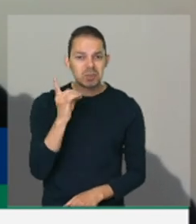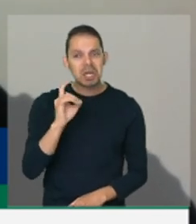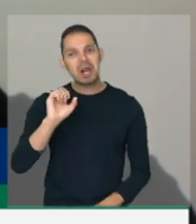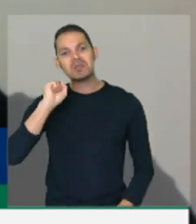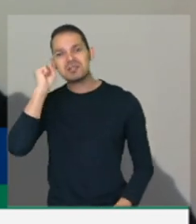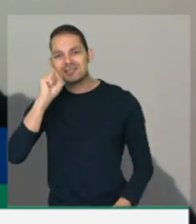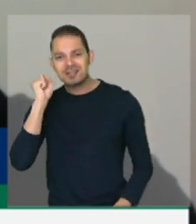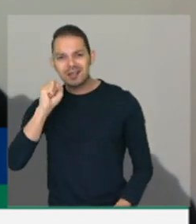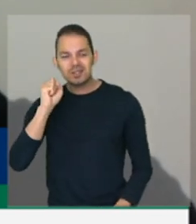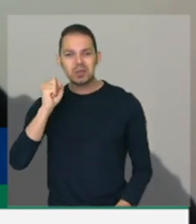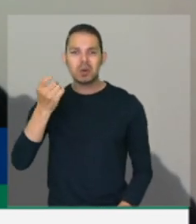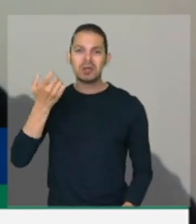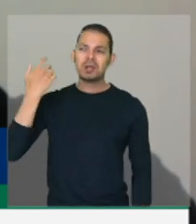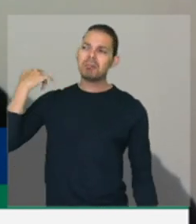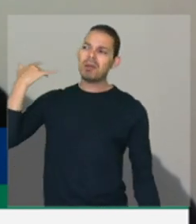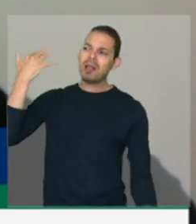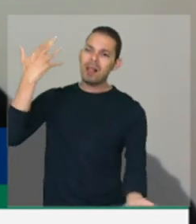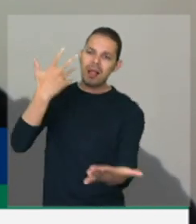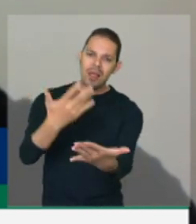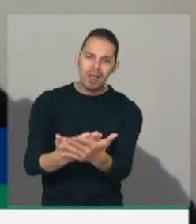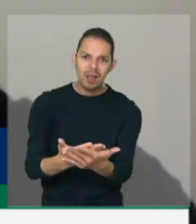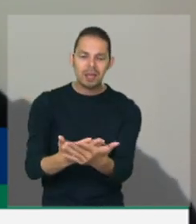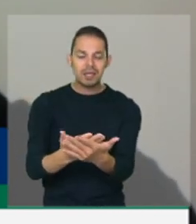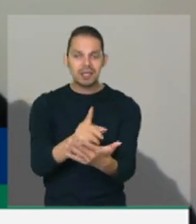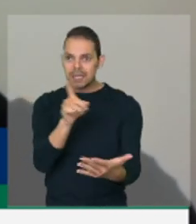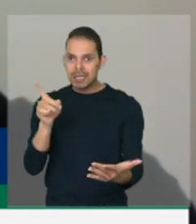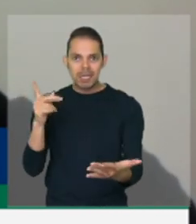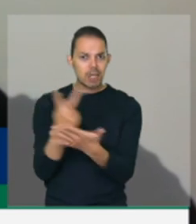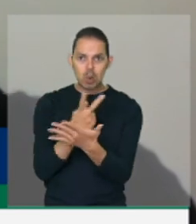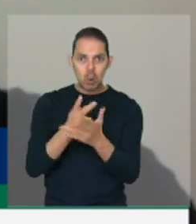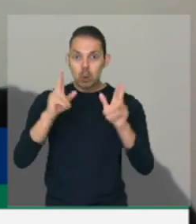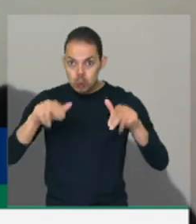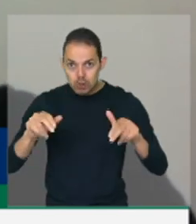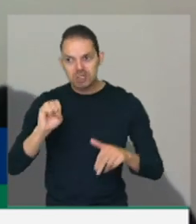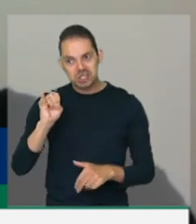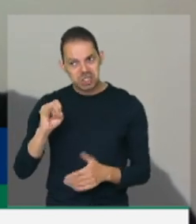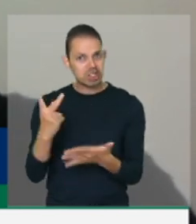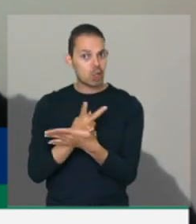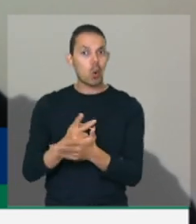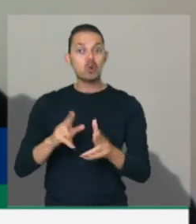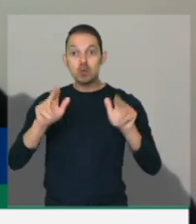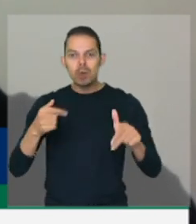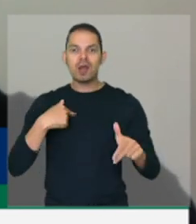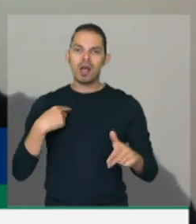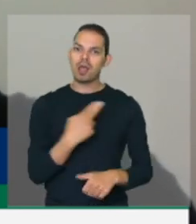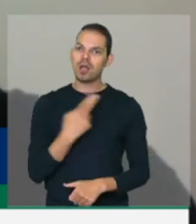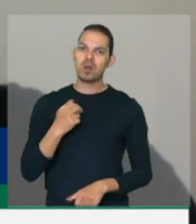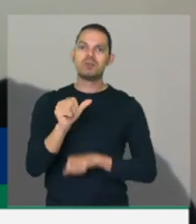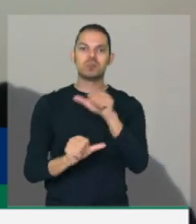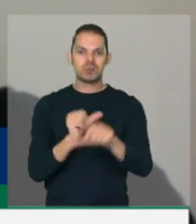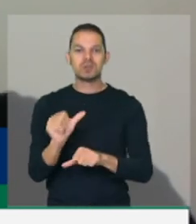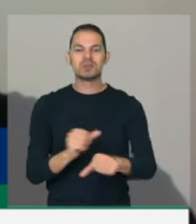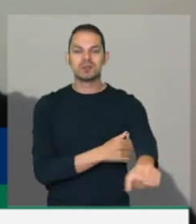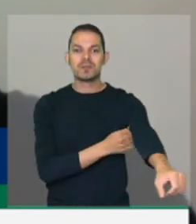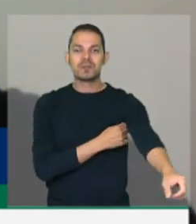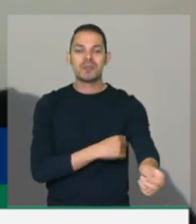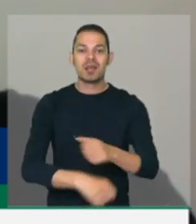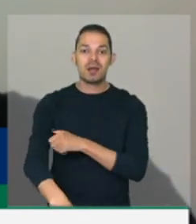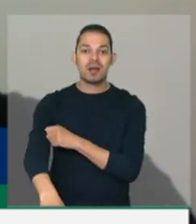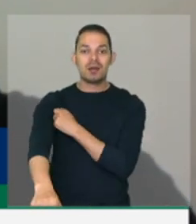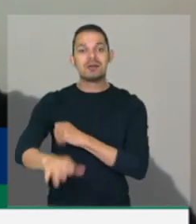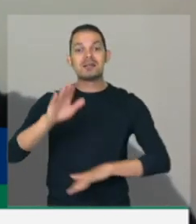na história do parlamento tenha se equivocado e errado ou tenha ido a conselhos, talvez por fatos mais graves e